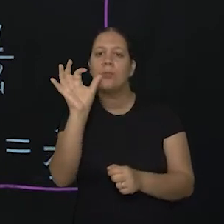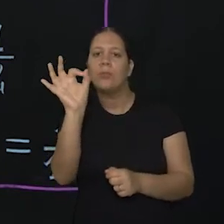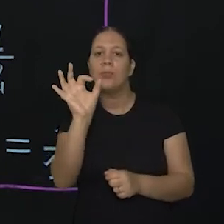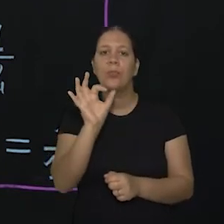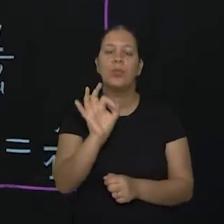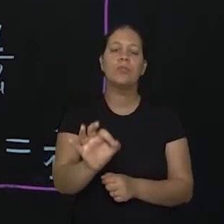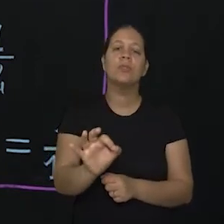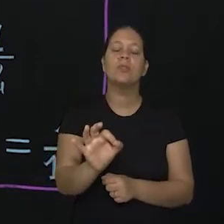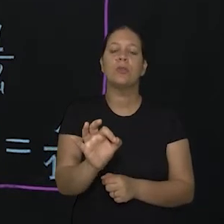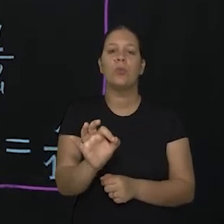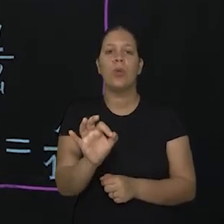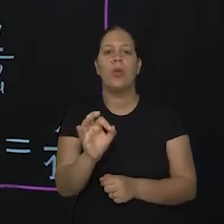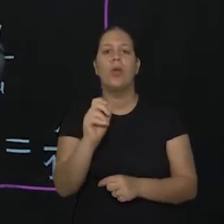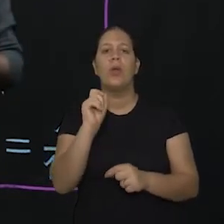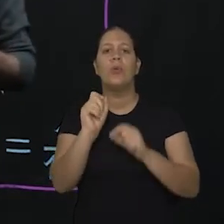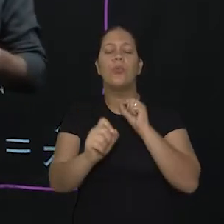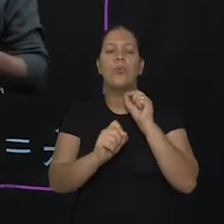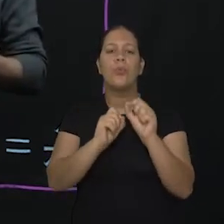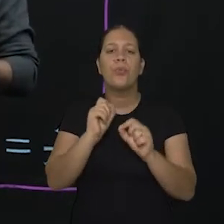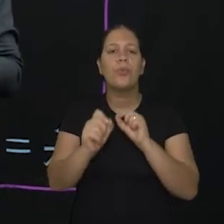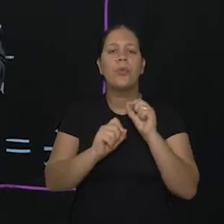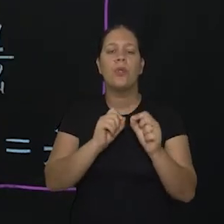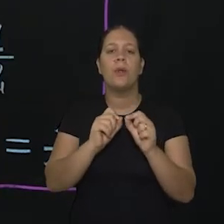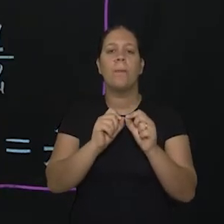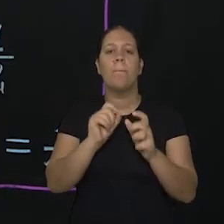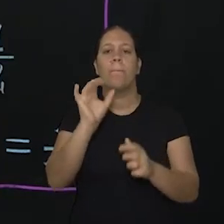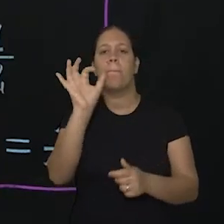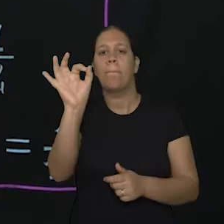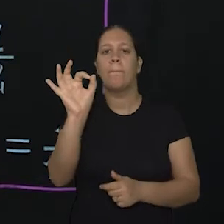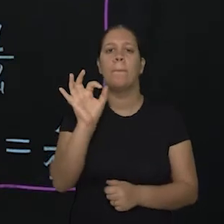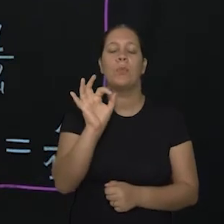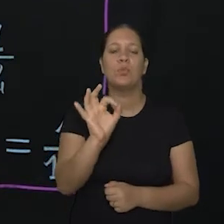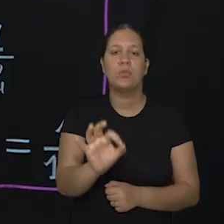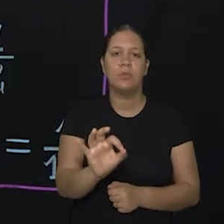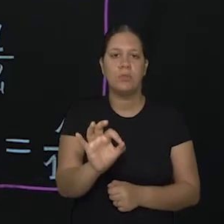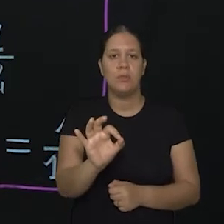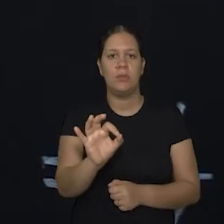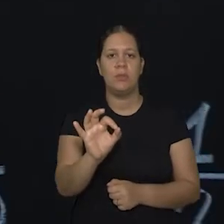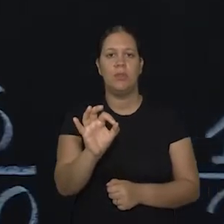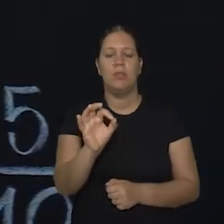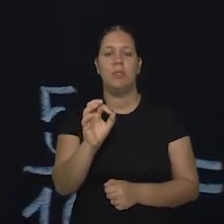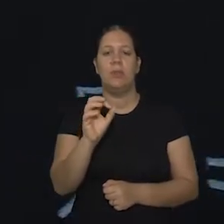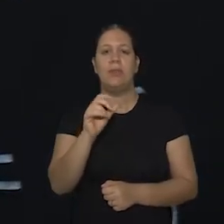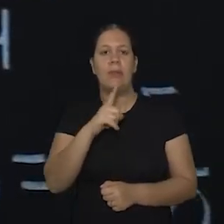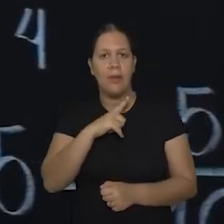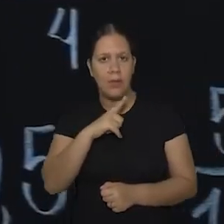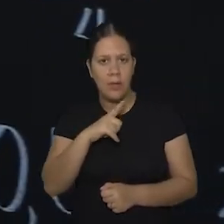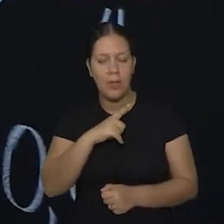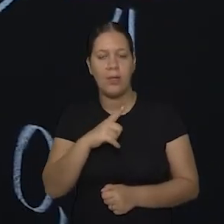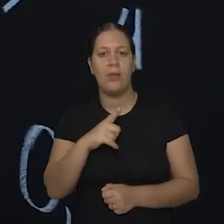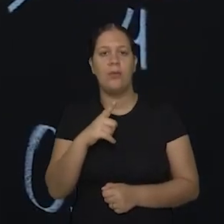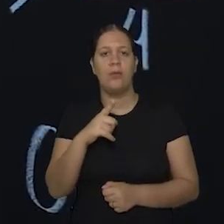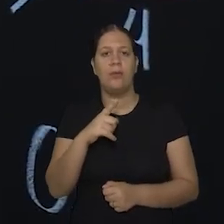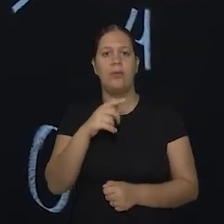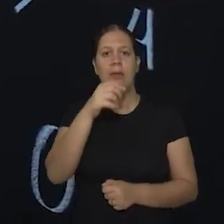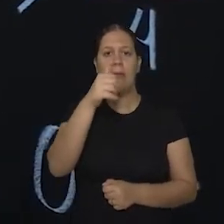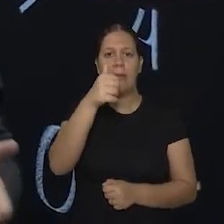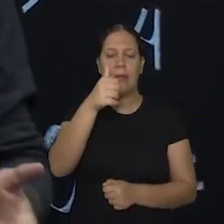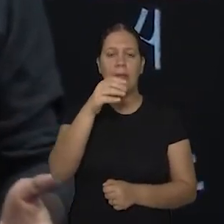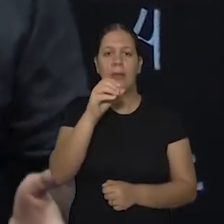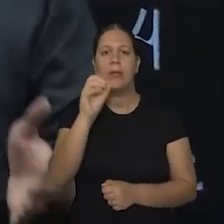Opa, 10%. O que é esse porcento? Esse porcento tem ideia de uma fração. Se